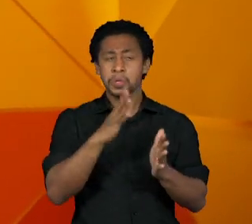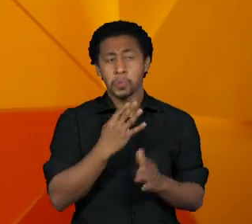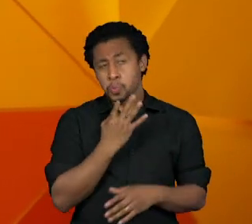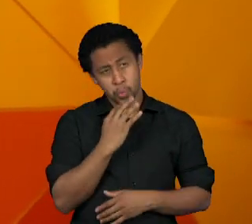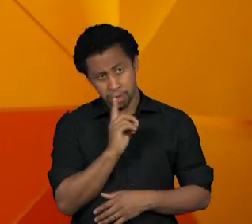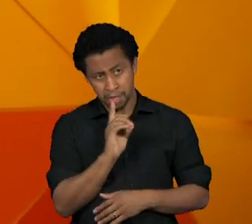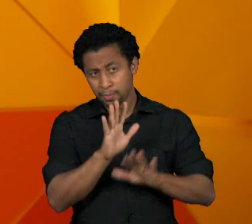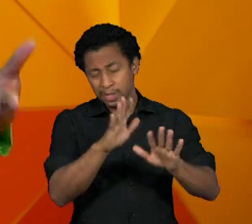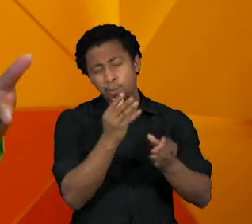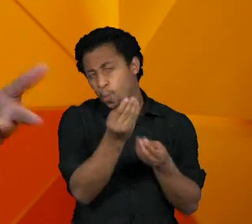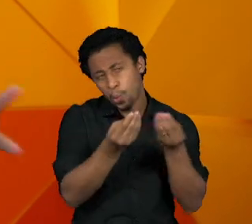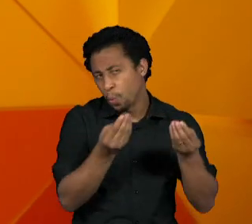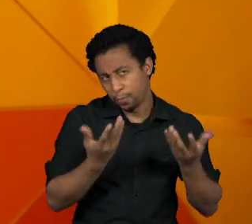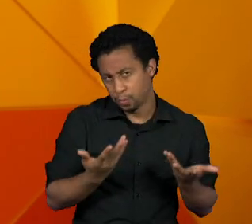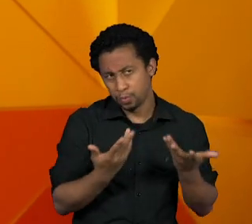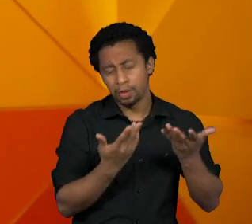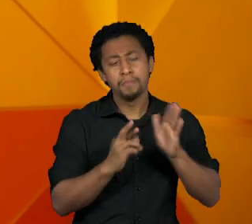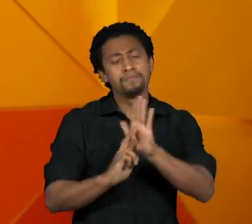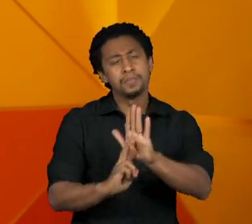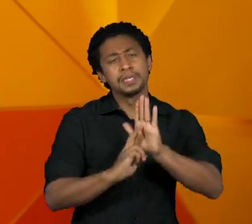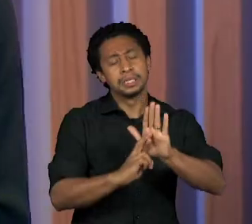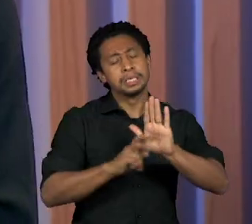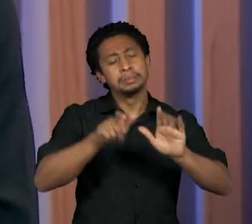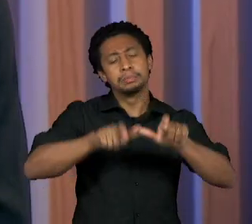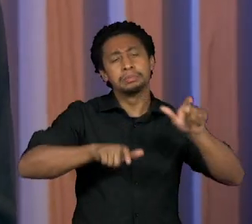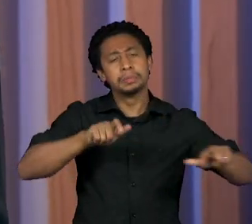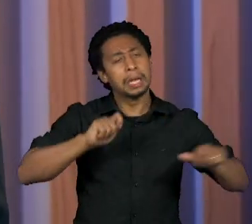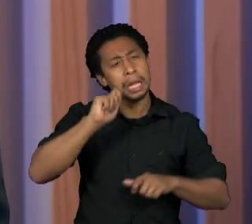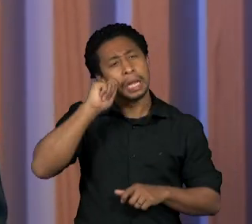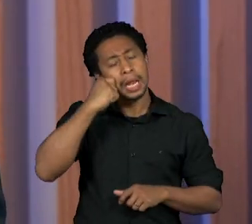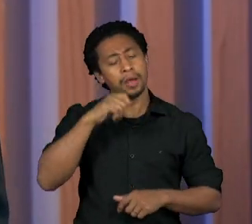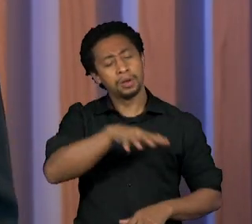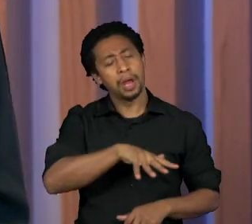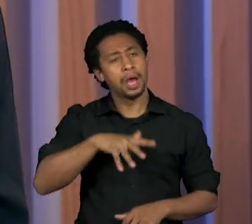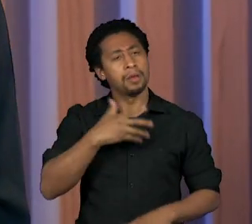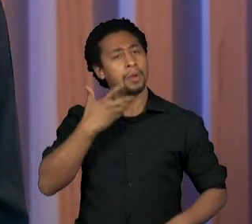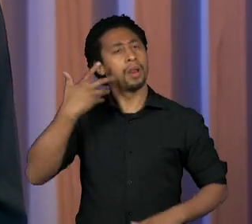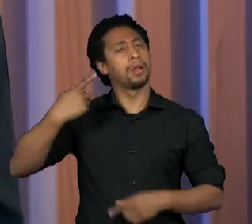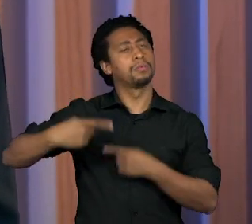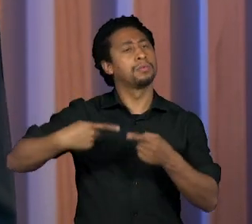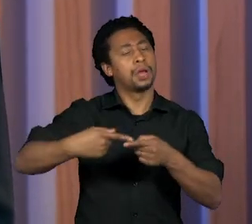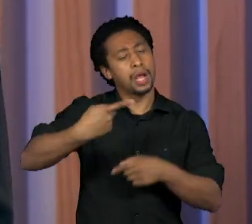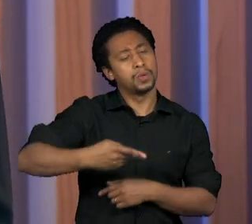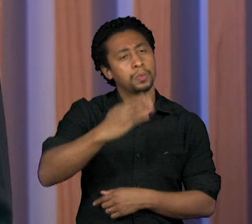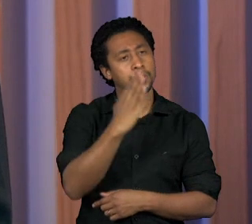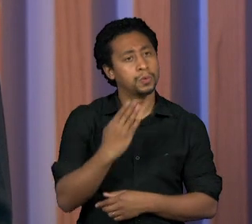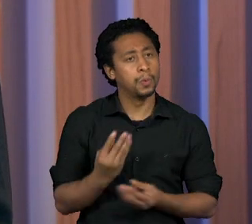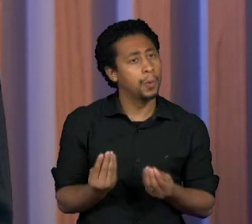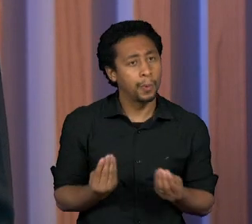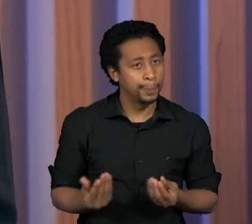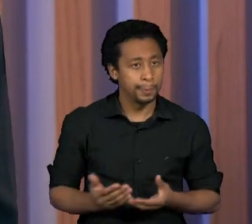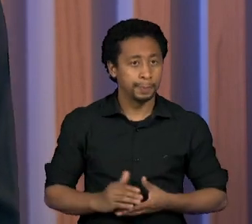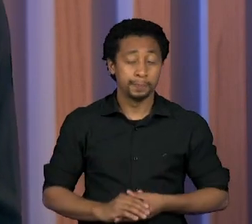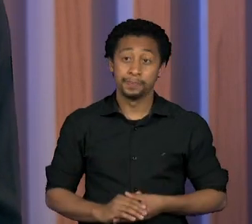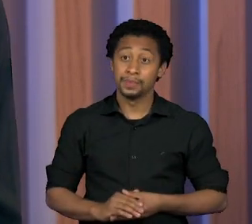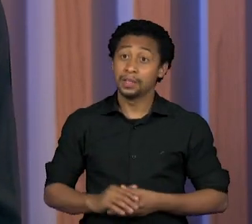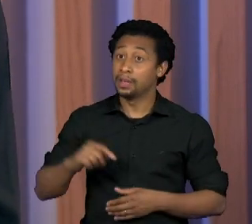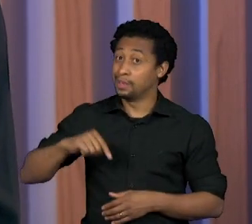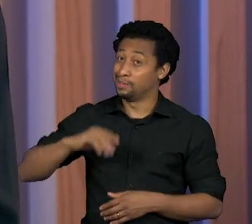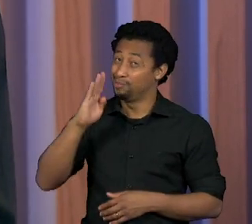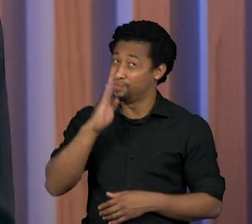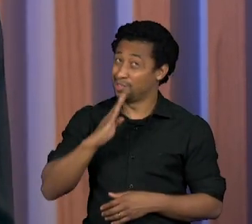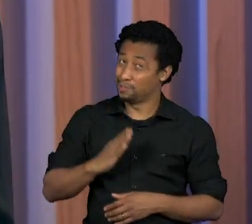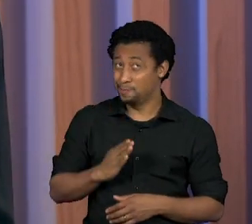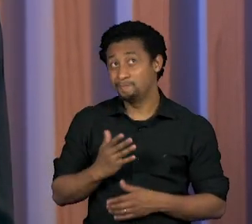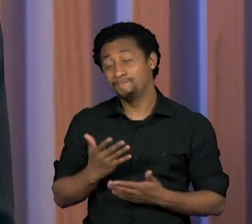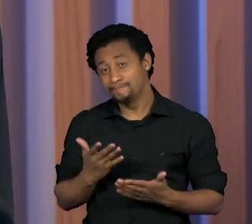do negro hoje no Brasil na música clássica? É uma presença ainda pequena, mas